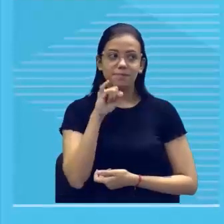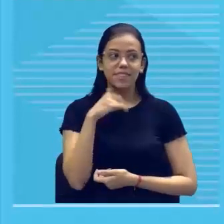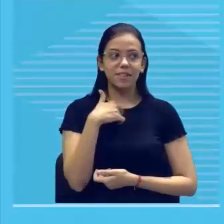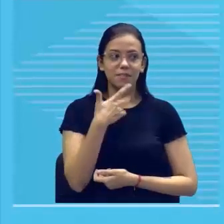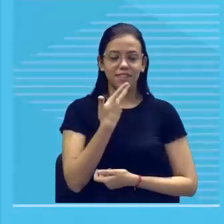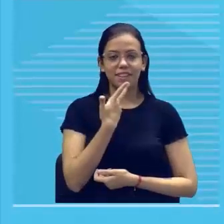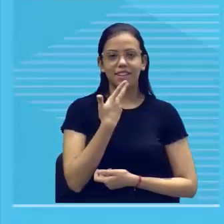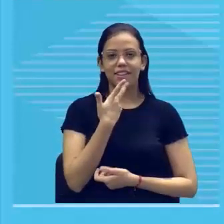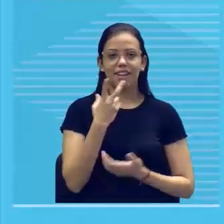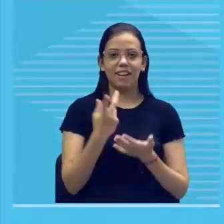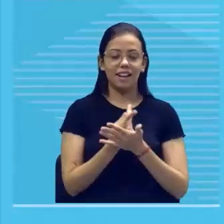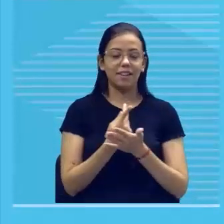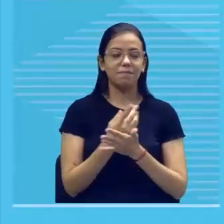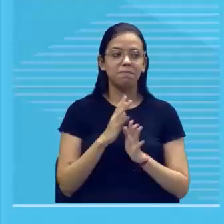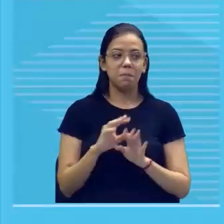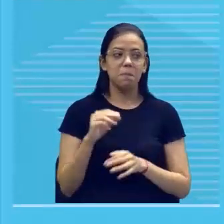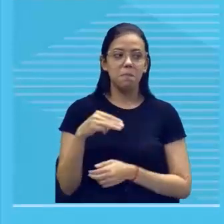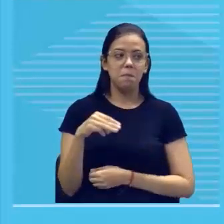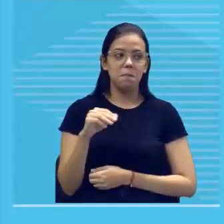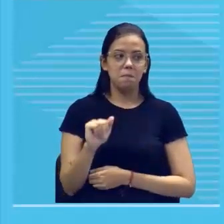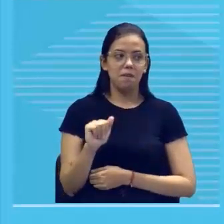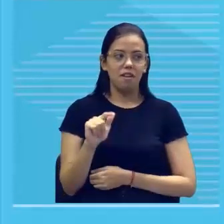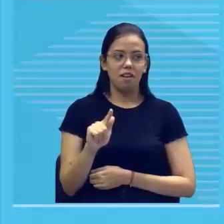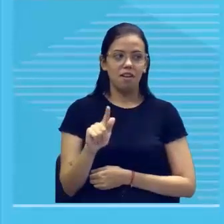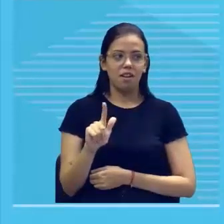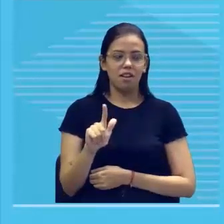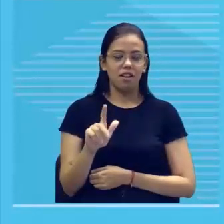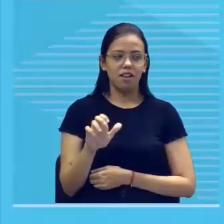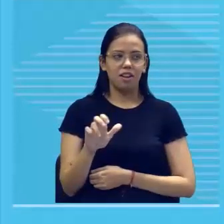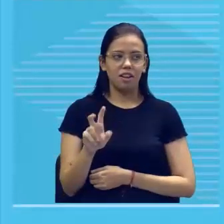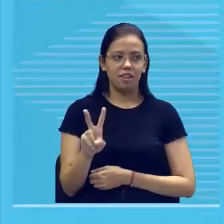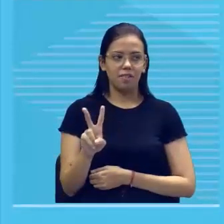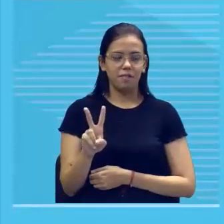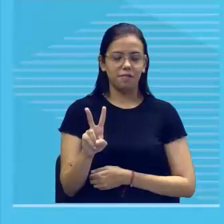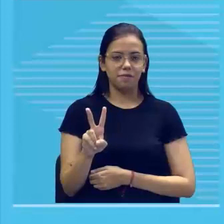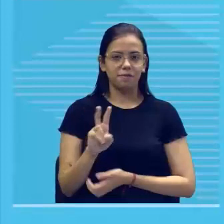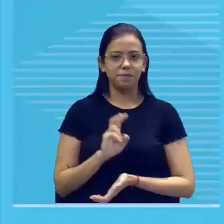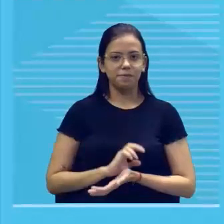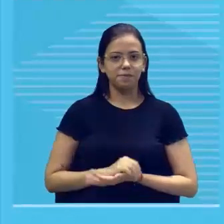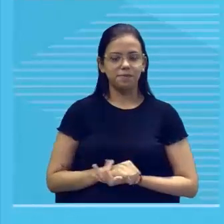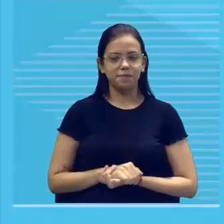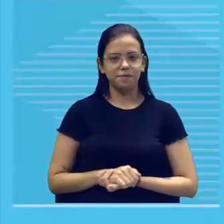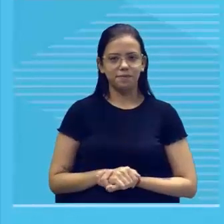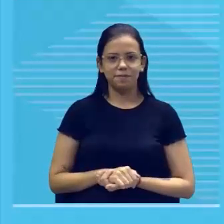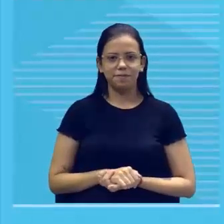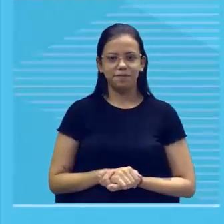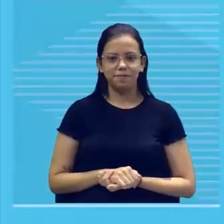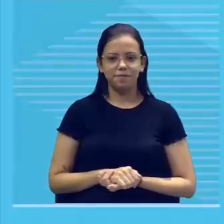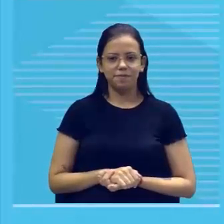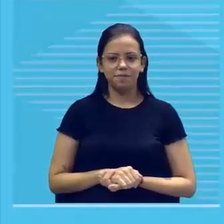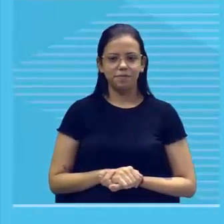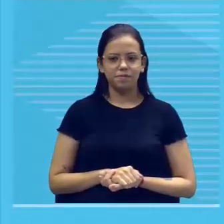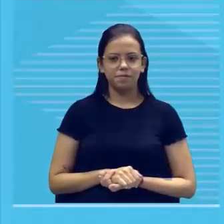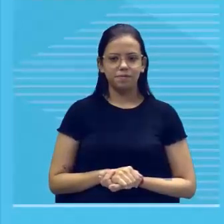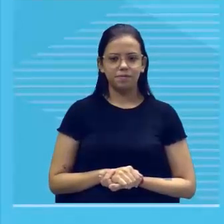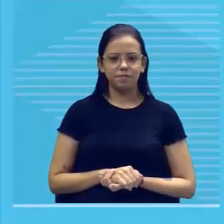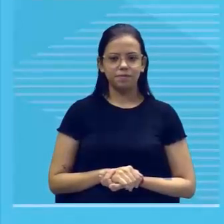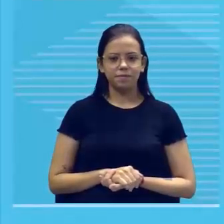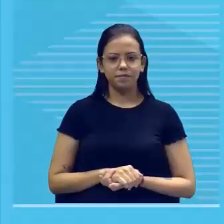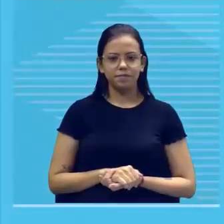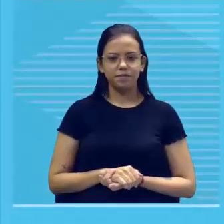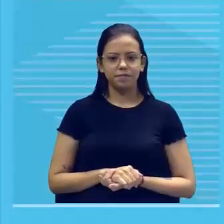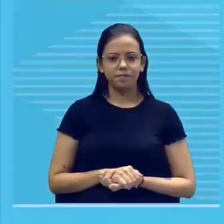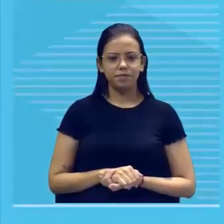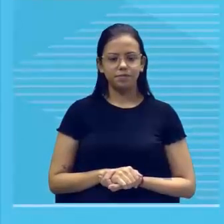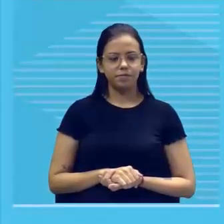errado tá mega leve né Mega leve opa pera aí calma aí ó